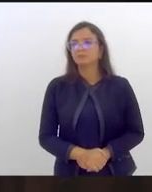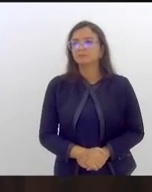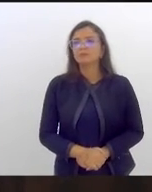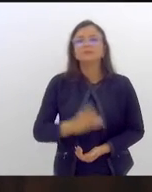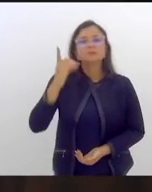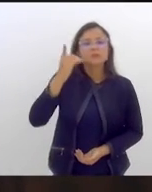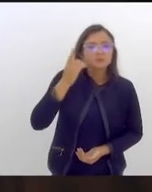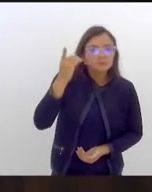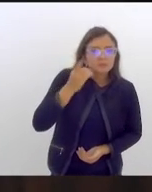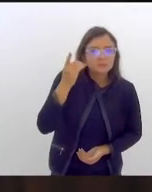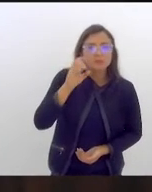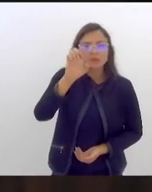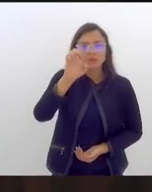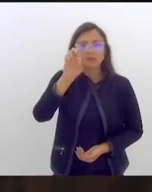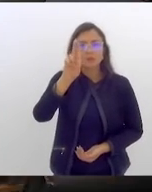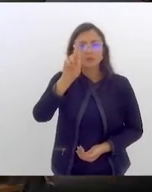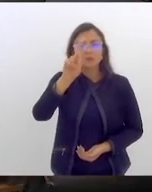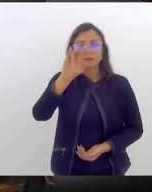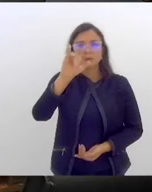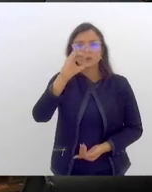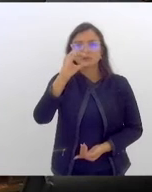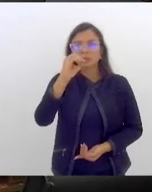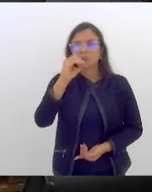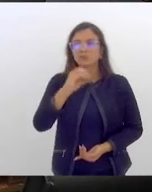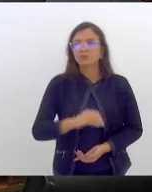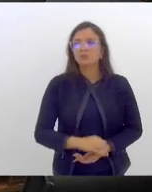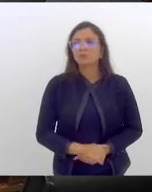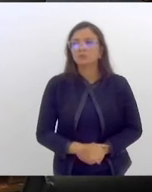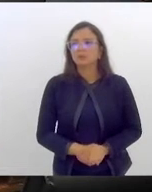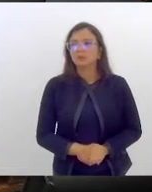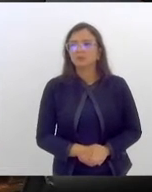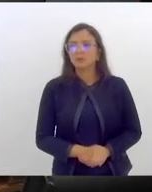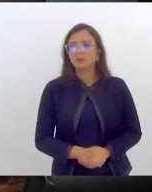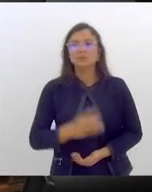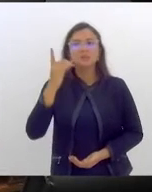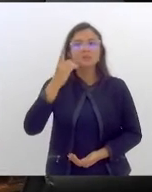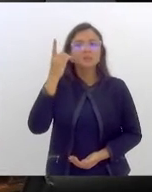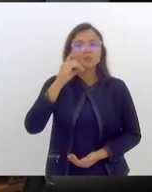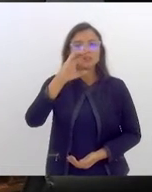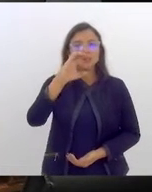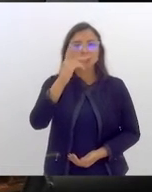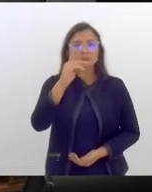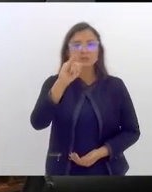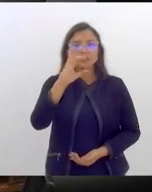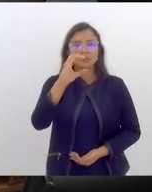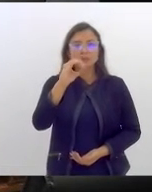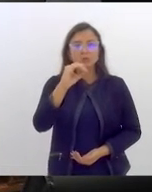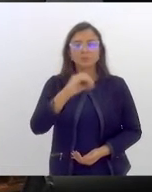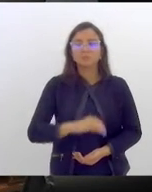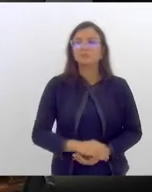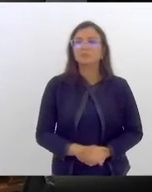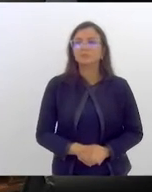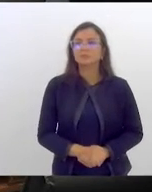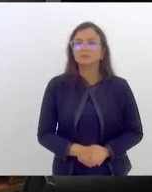Deputado Eurico Júnior Deputado Chico Machado